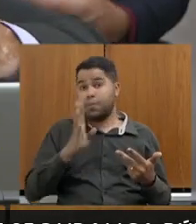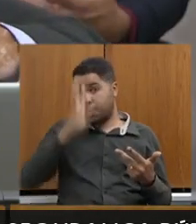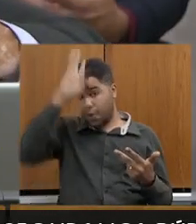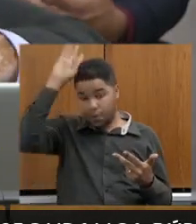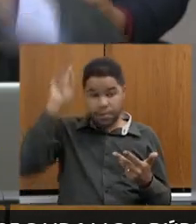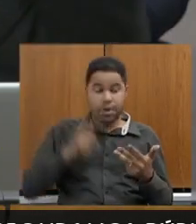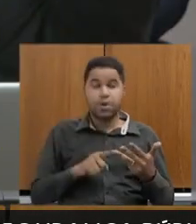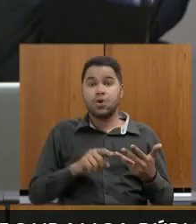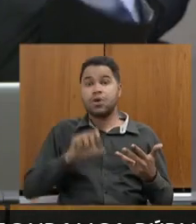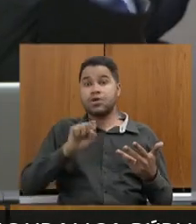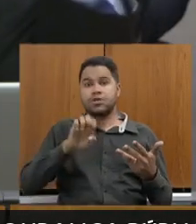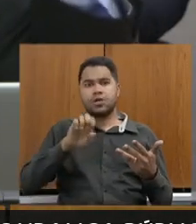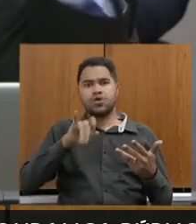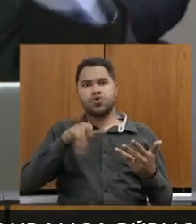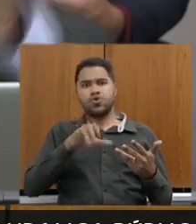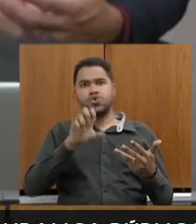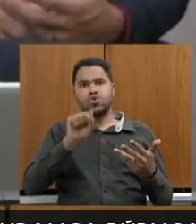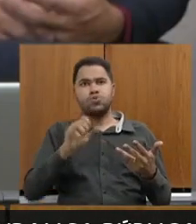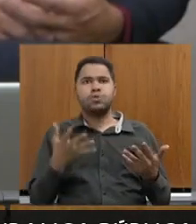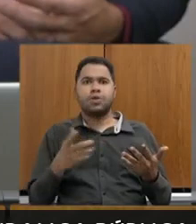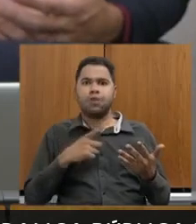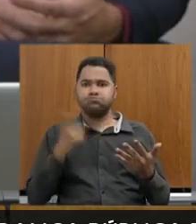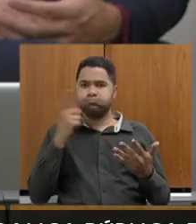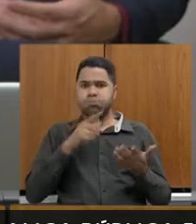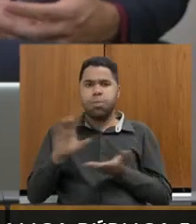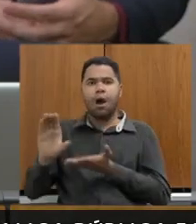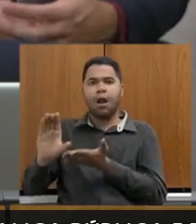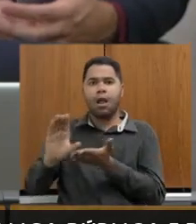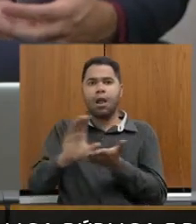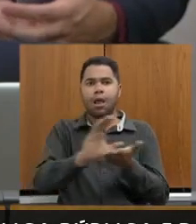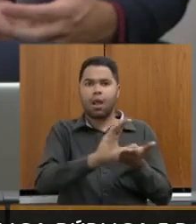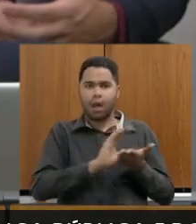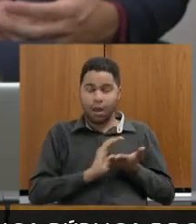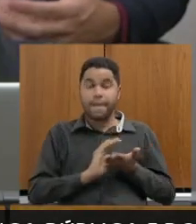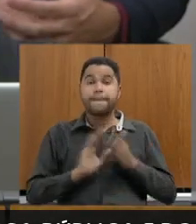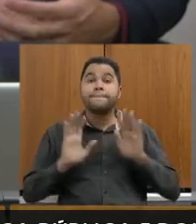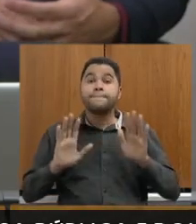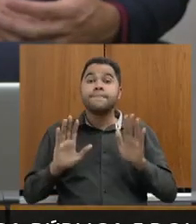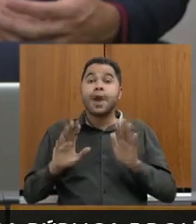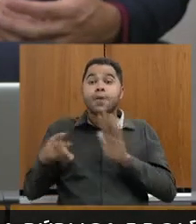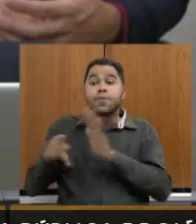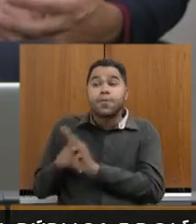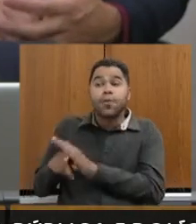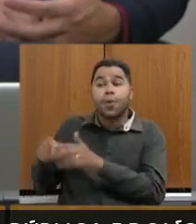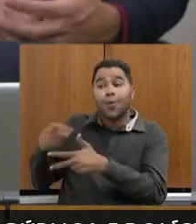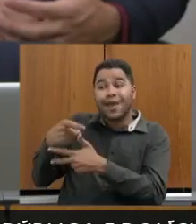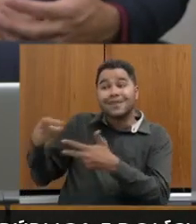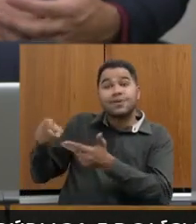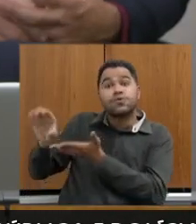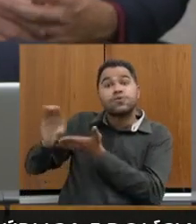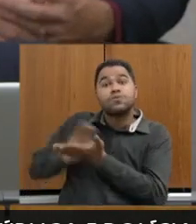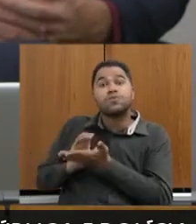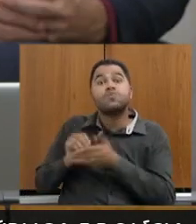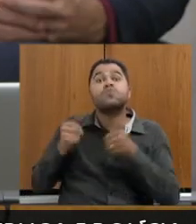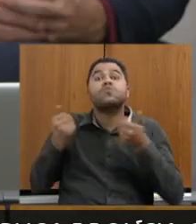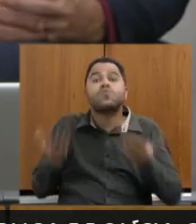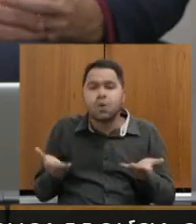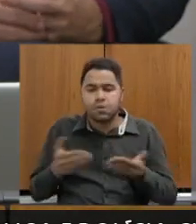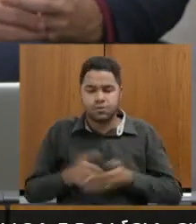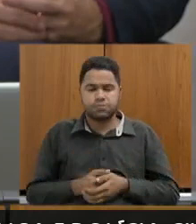tem conseguido voltou aos recursos mas já quer saber qual recurso investimento do Governo do Estado